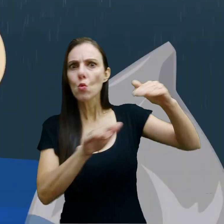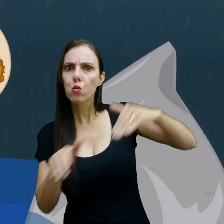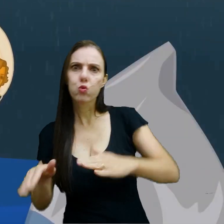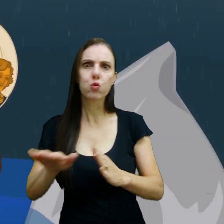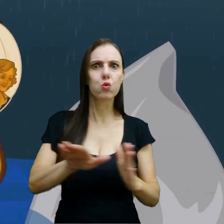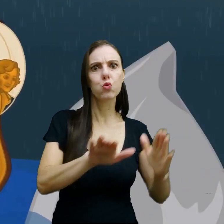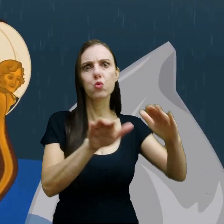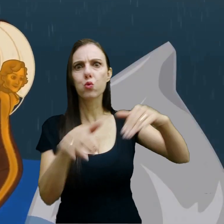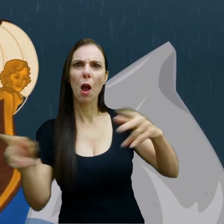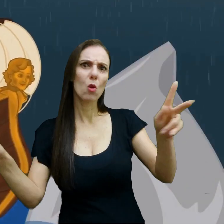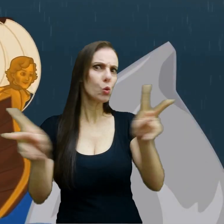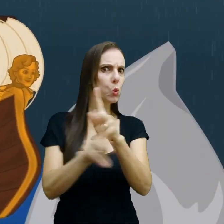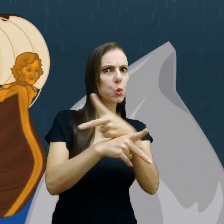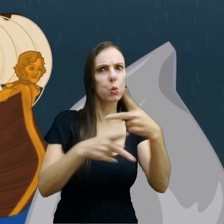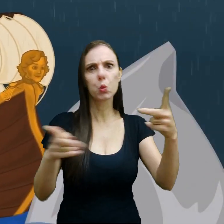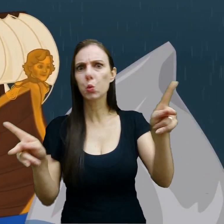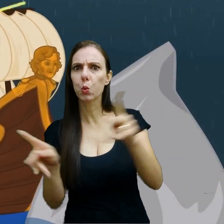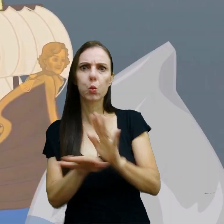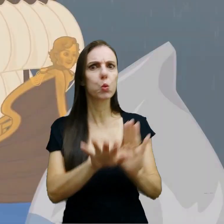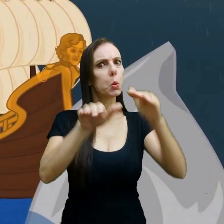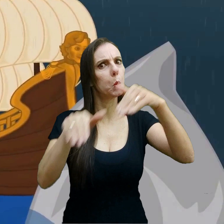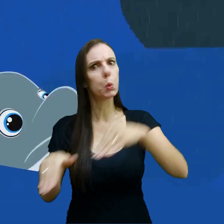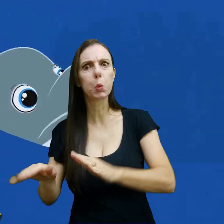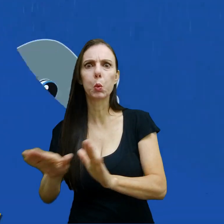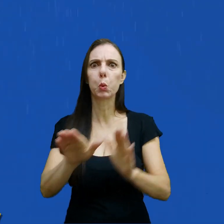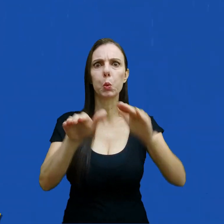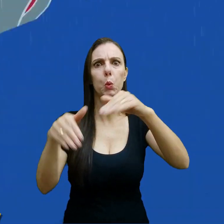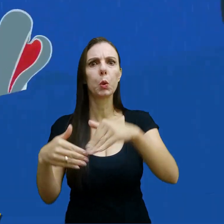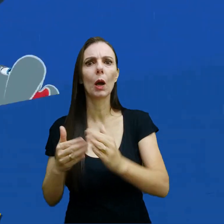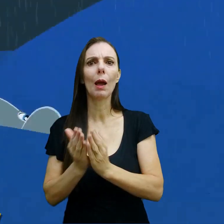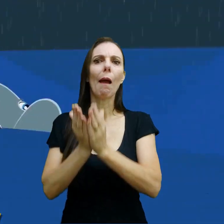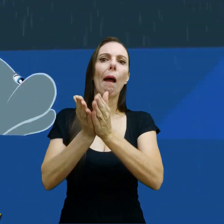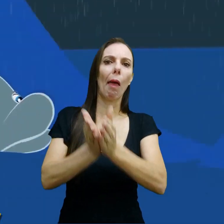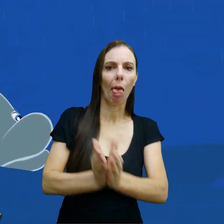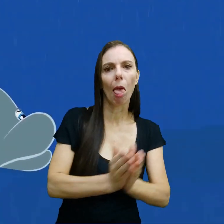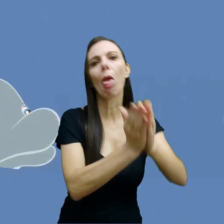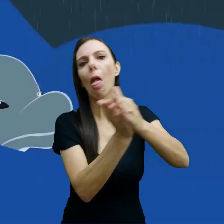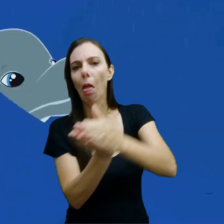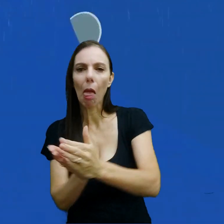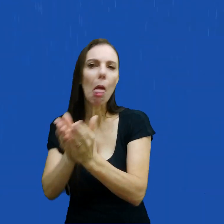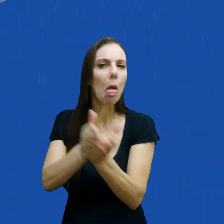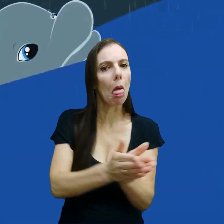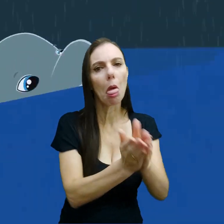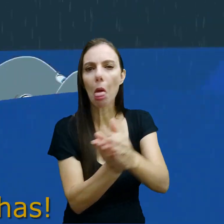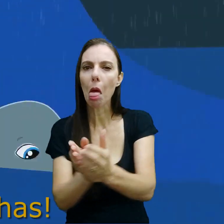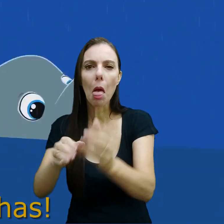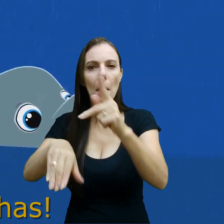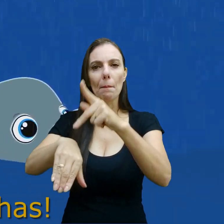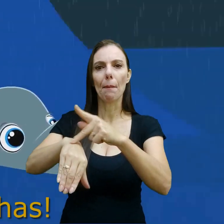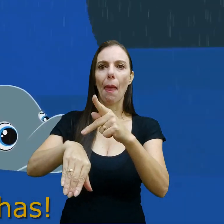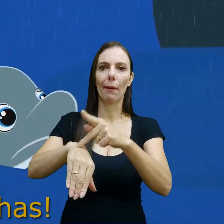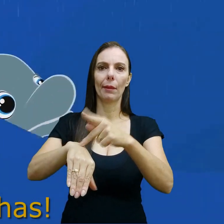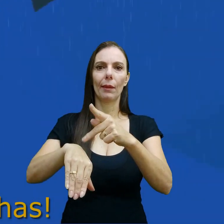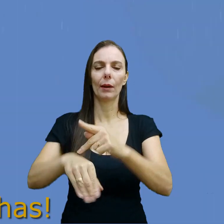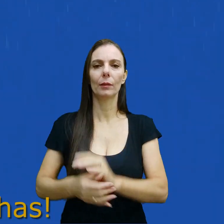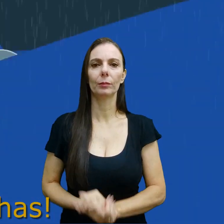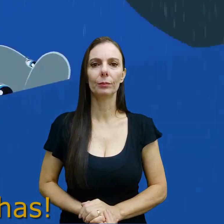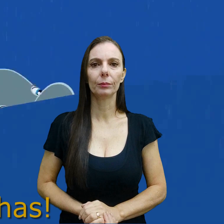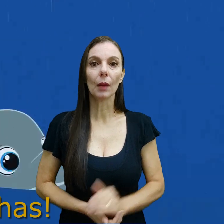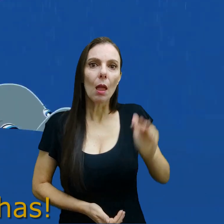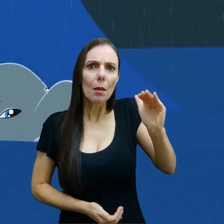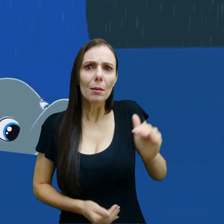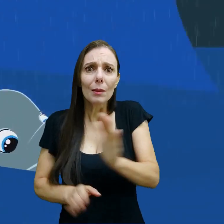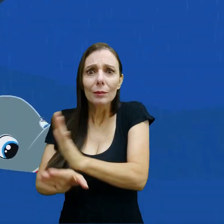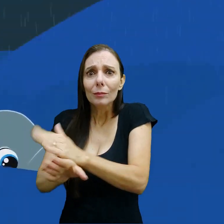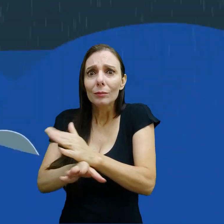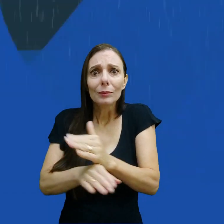gigantes apareceram do nada. E não sendo capaz de combatê-las de volta, o navio do príncipe começou a ir para as